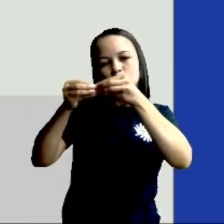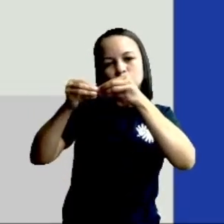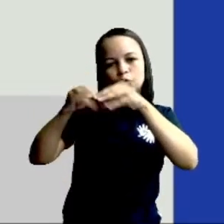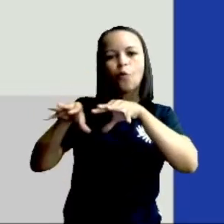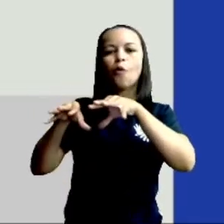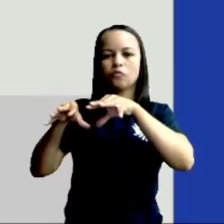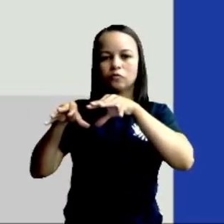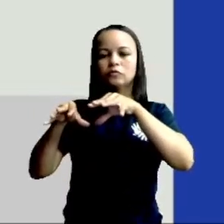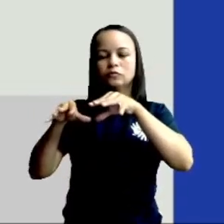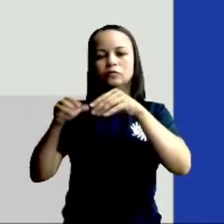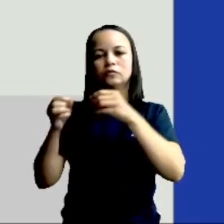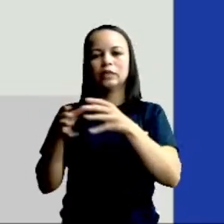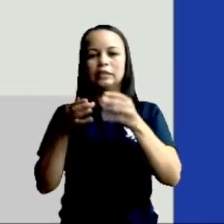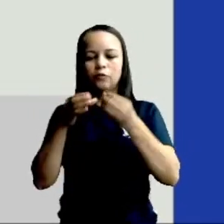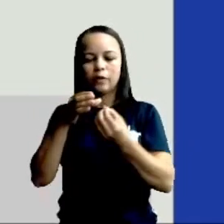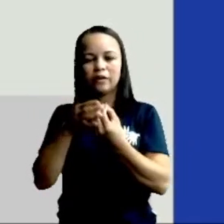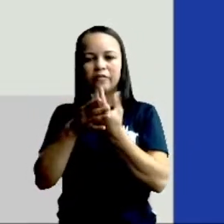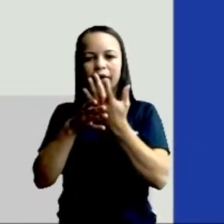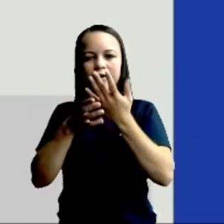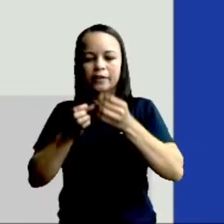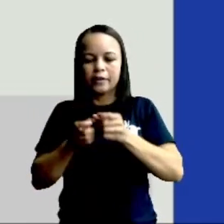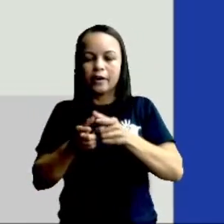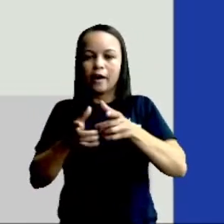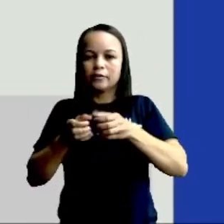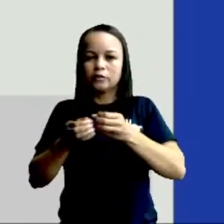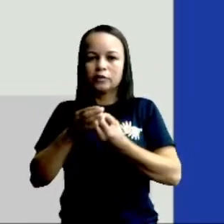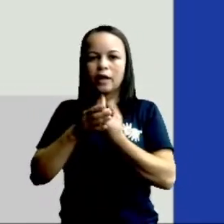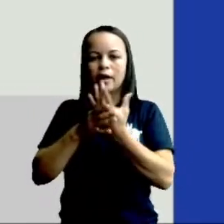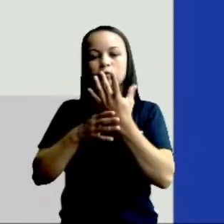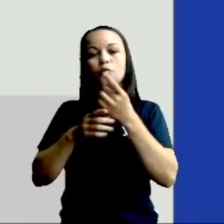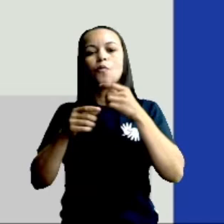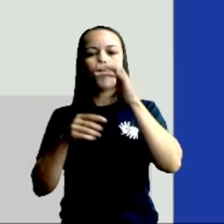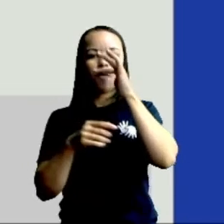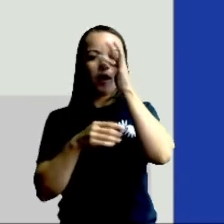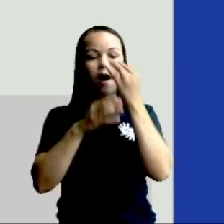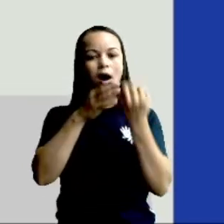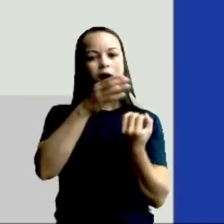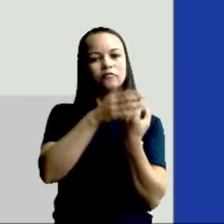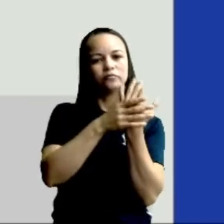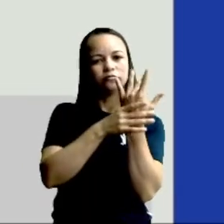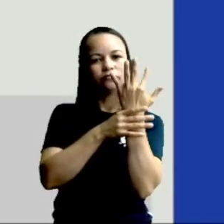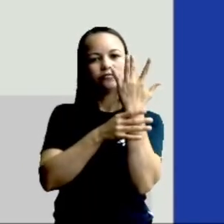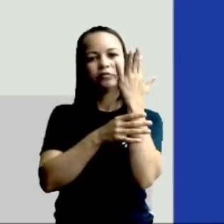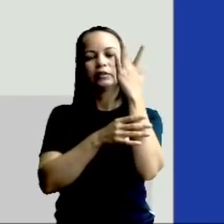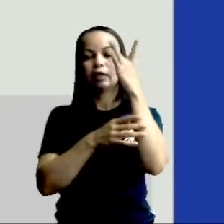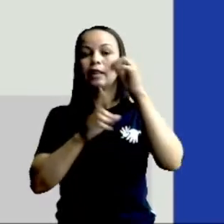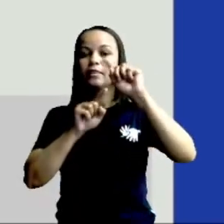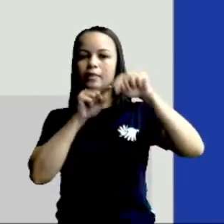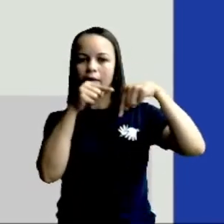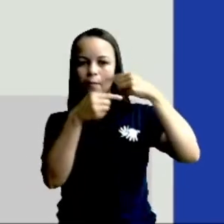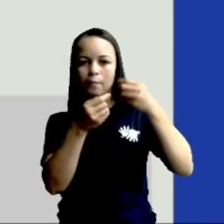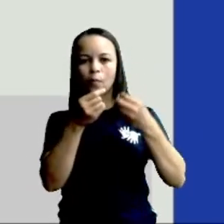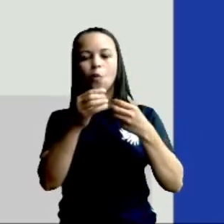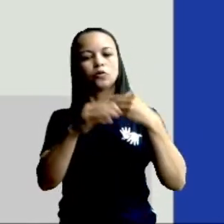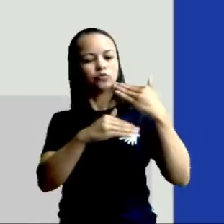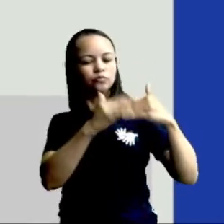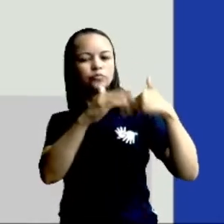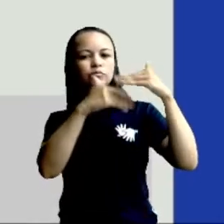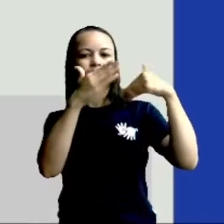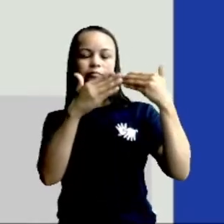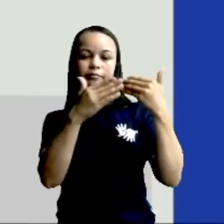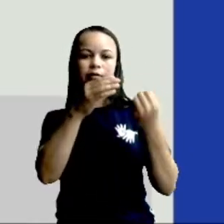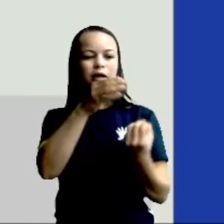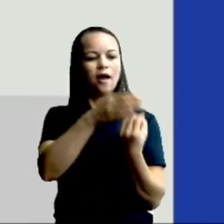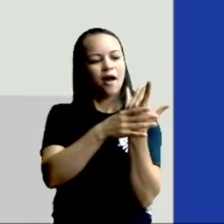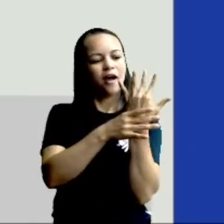ovo e aí ele vai crescendo, aquela árvore também vai crescendo. Depois se reproduz, isso mesmo, a árvore